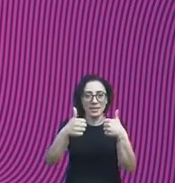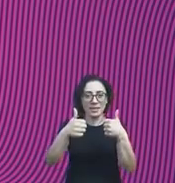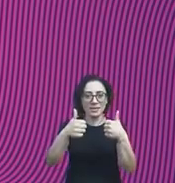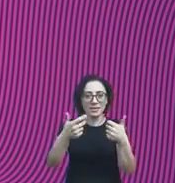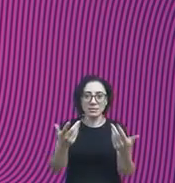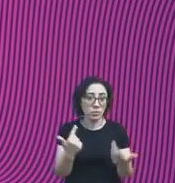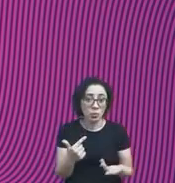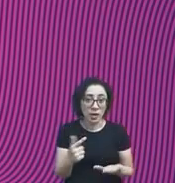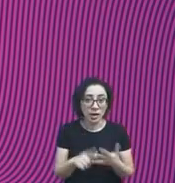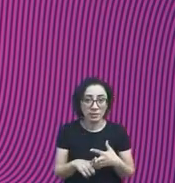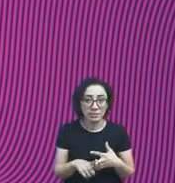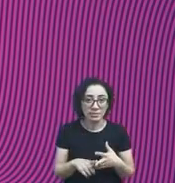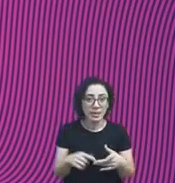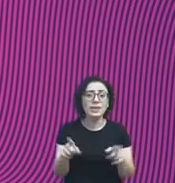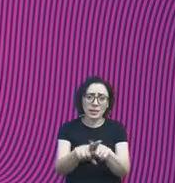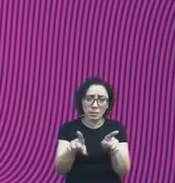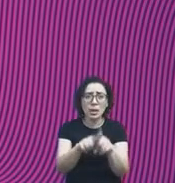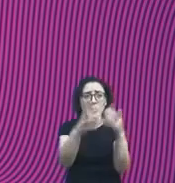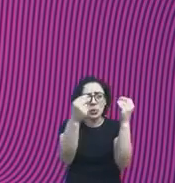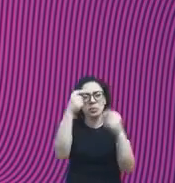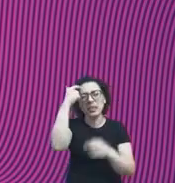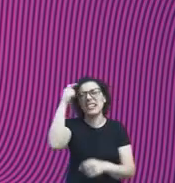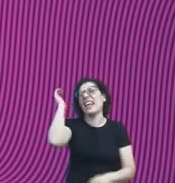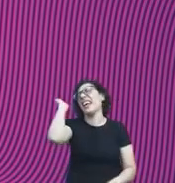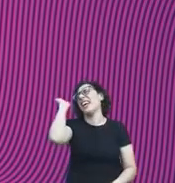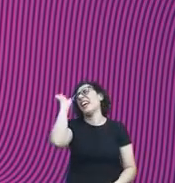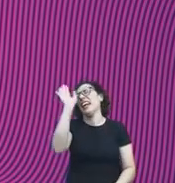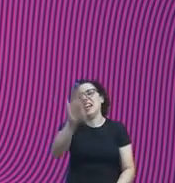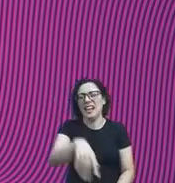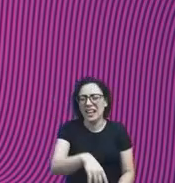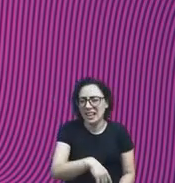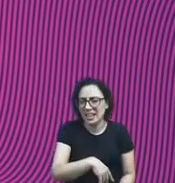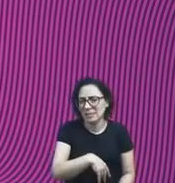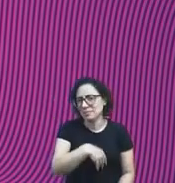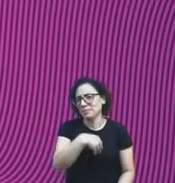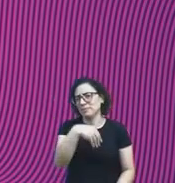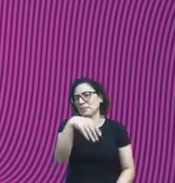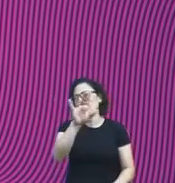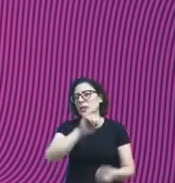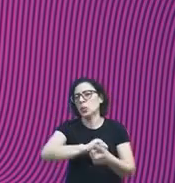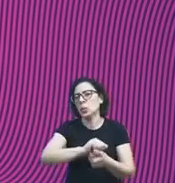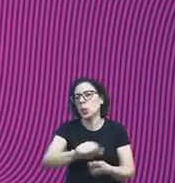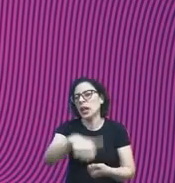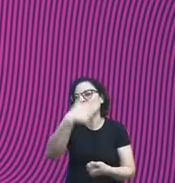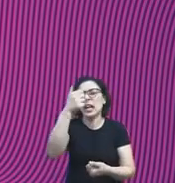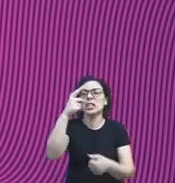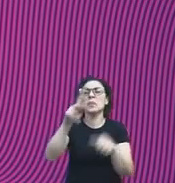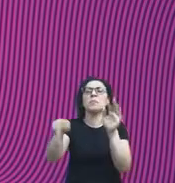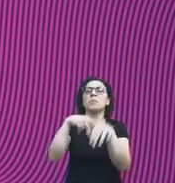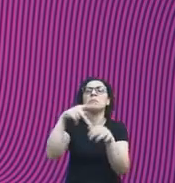A gente caminha na direção do que acha melhor. Eu acho bom olhar para a Suécia de vez em quando.